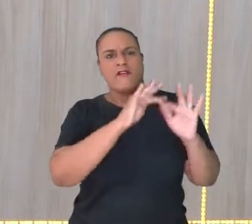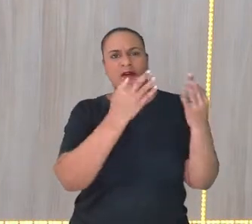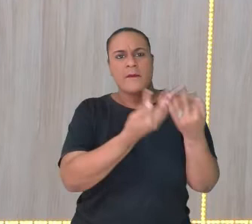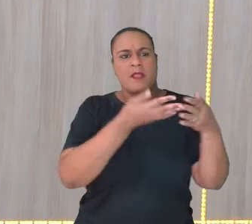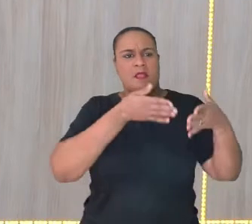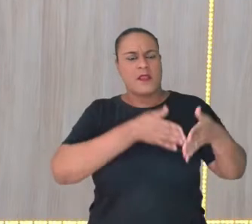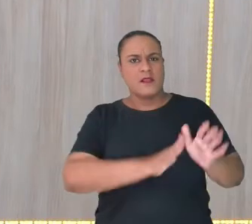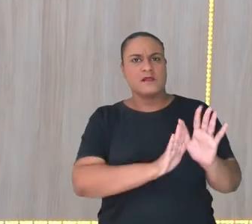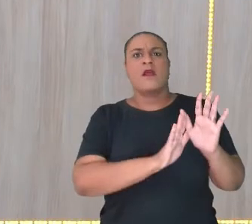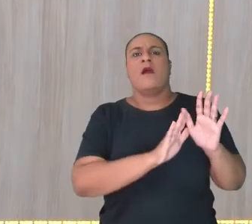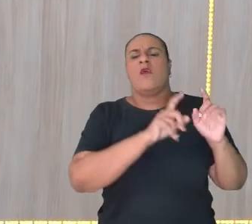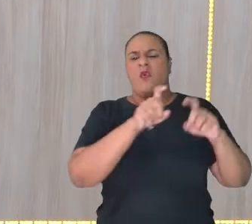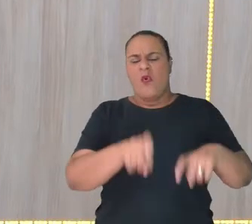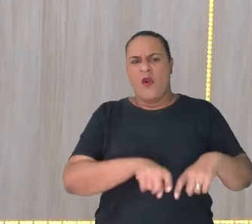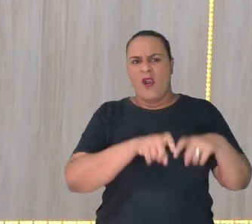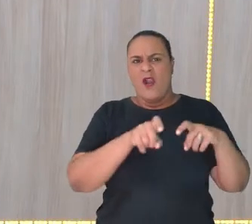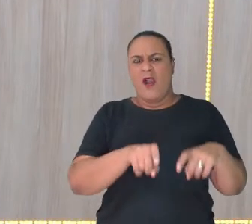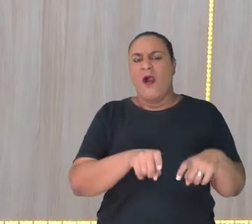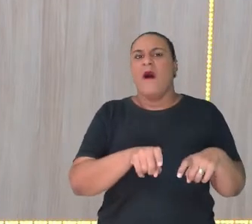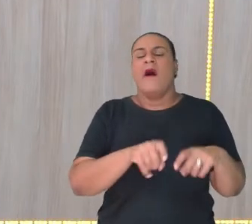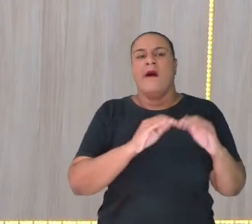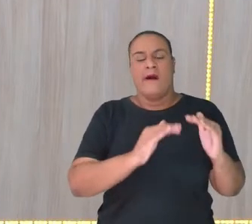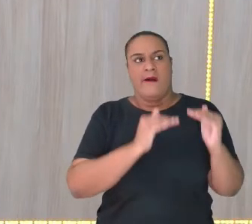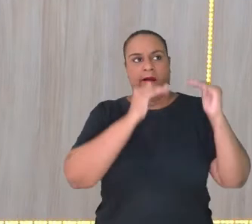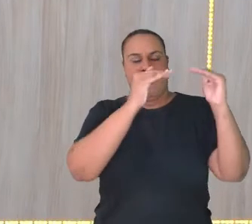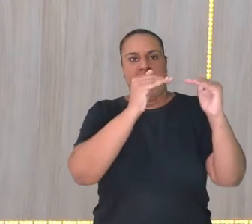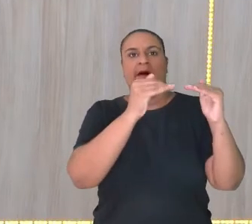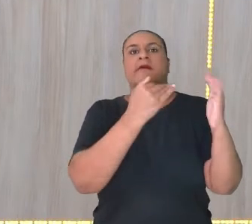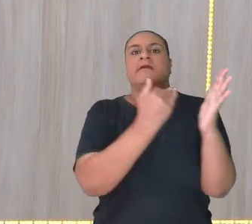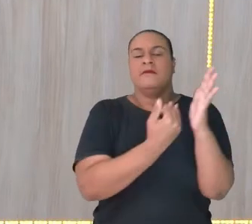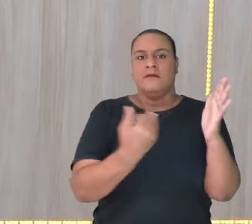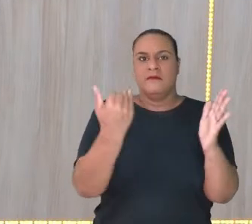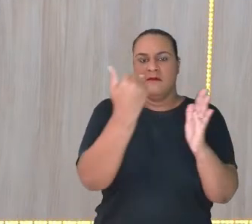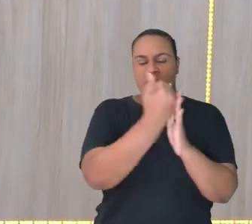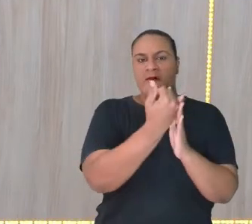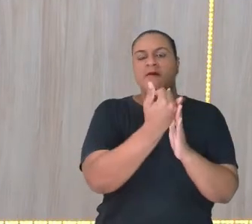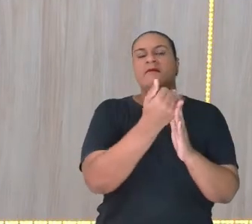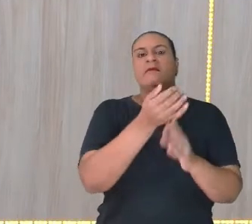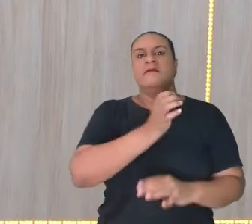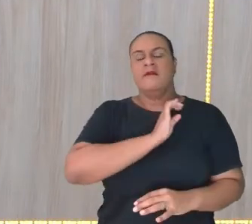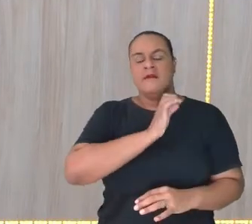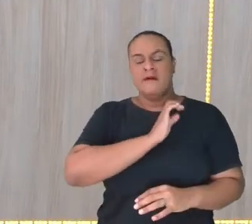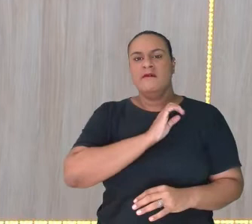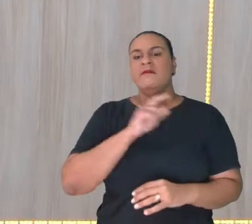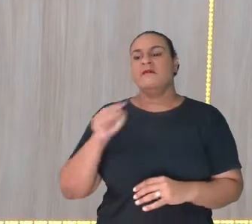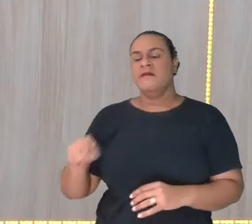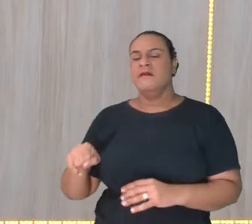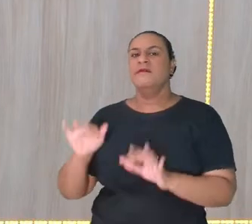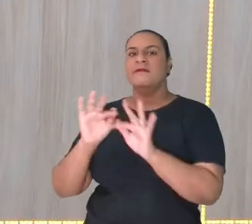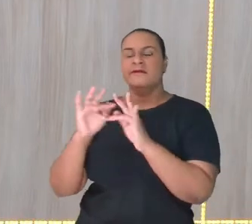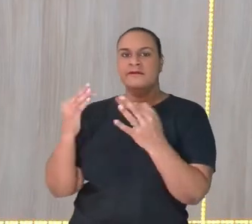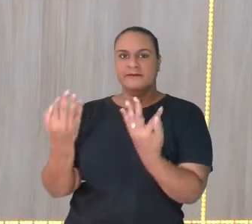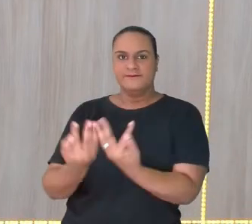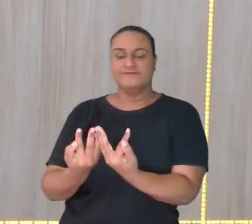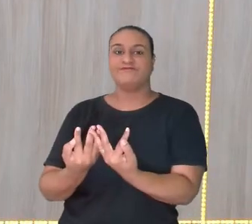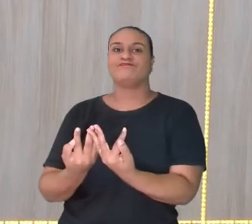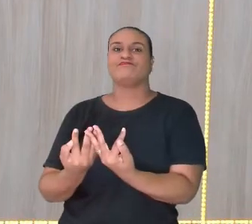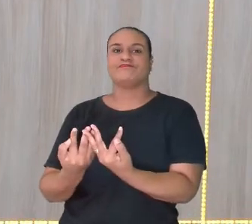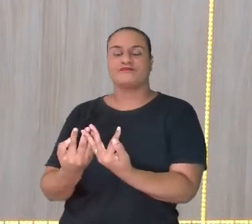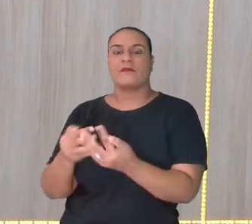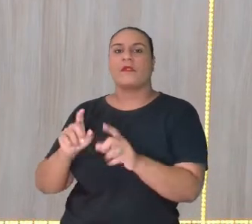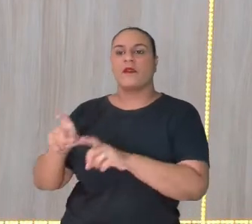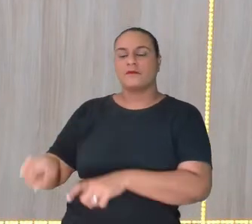mais abastada, né, com mais din-din, né? Embora que aqui a gente não vai utilizar, a gente vai ver